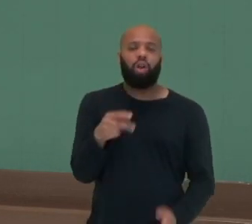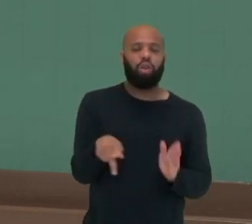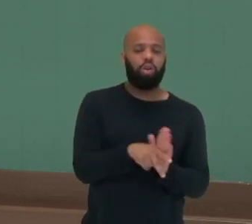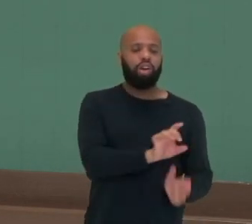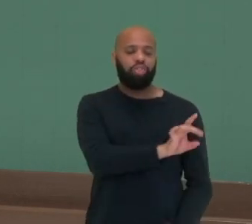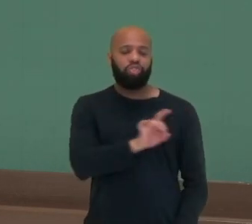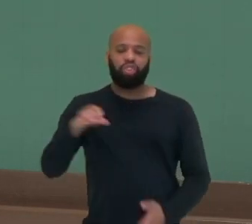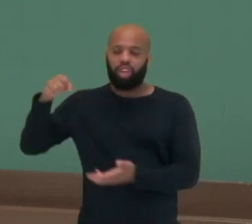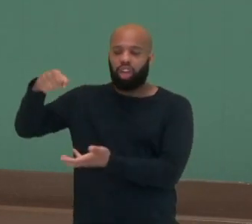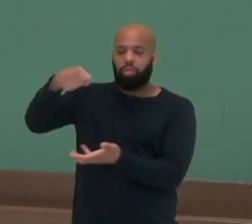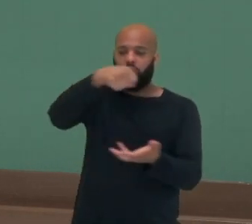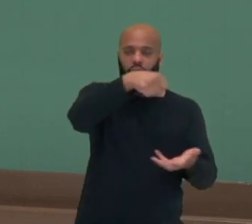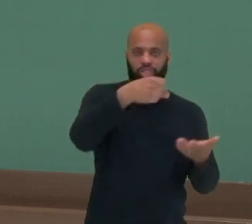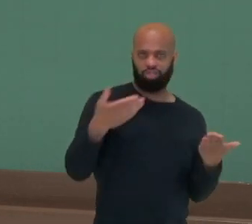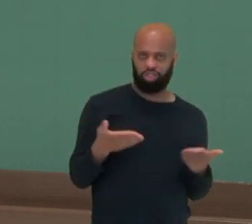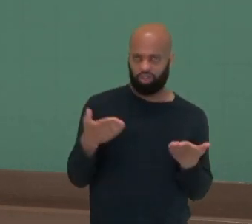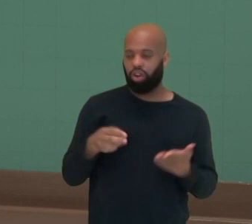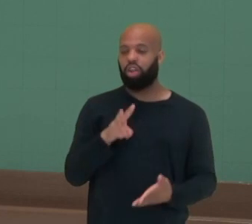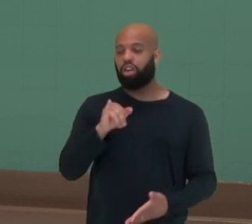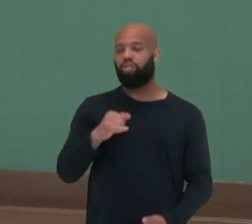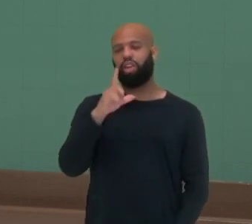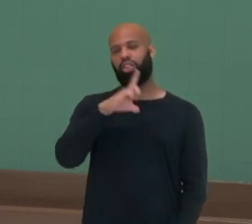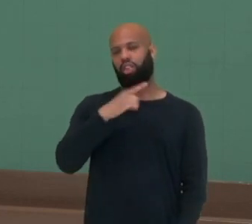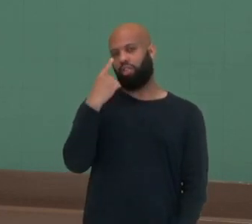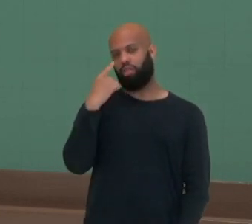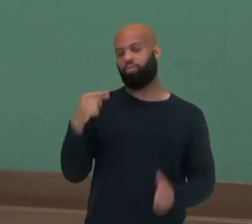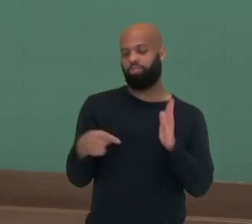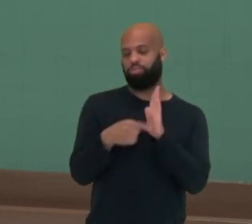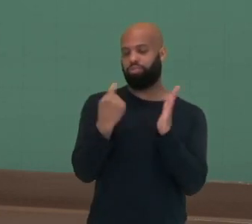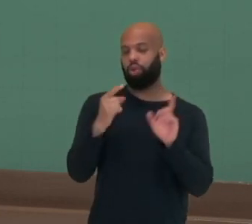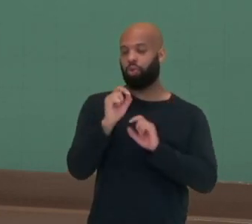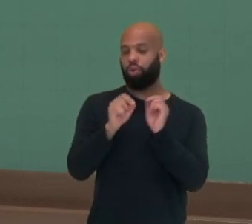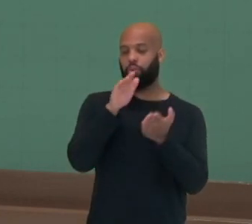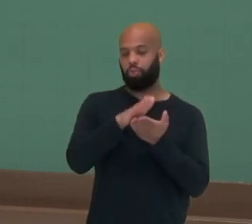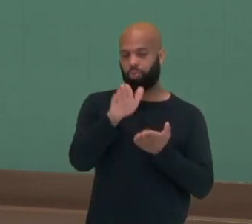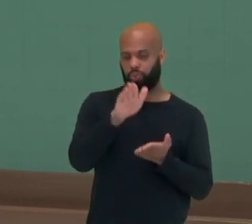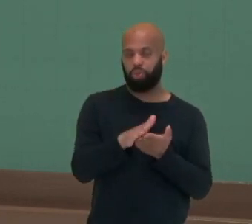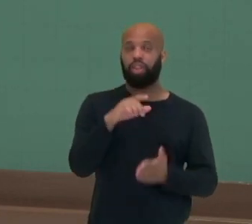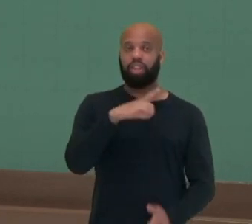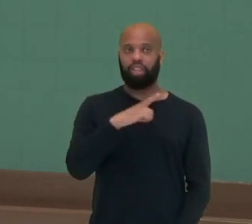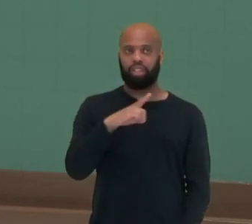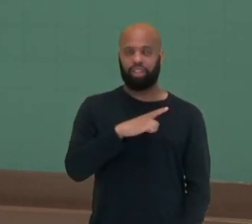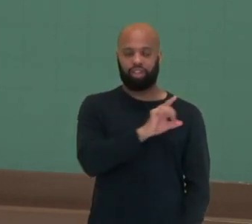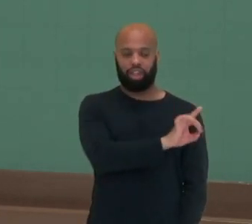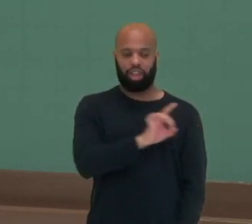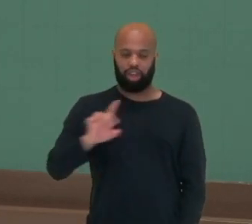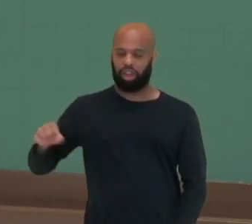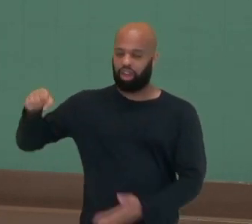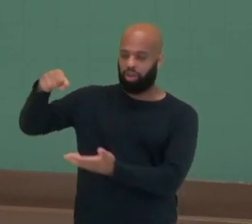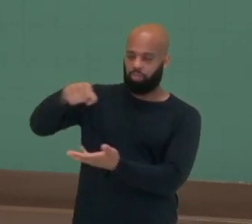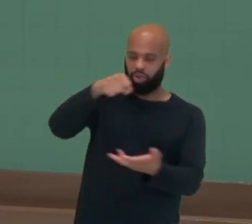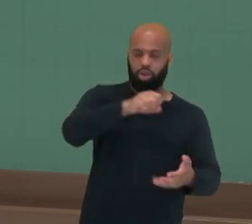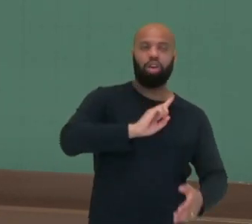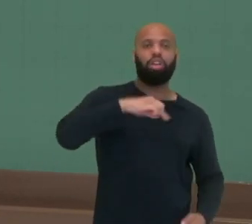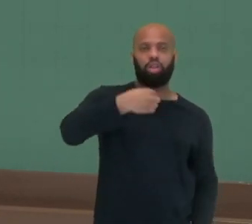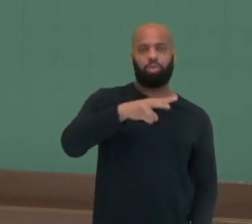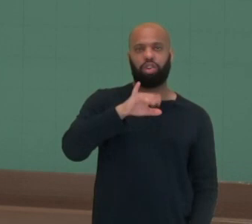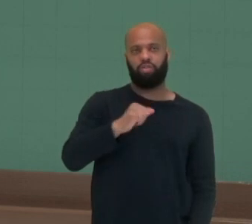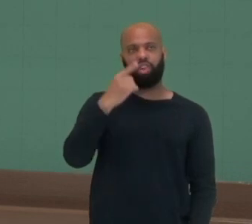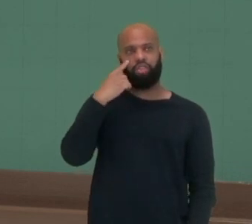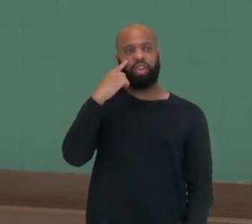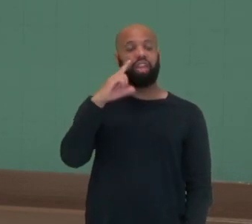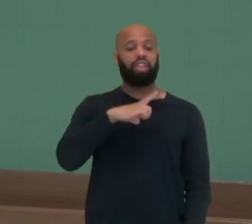cada pacote? Ou seja, a gente vai ter que ver primeiro o custo, que nós vamos ter unitário, depois nós vamos ter que ver as